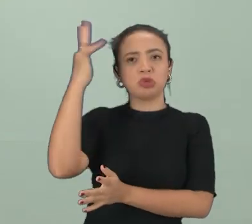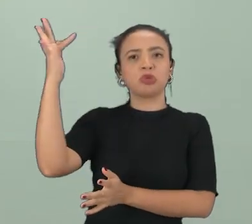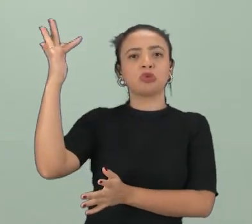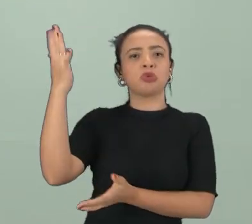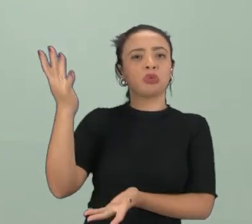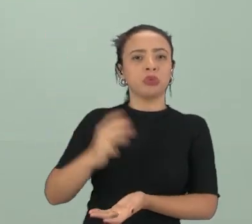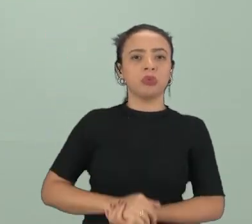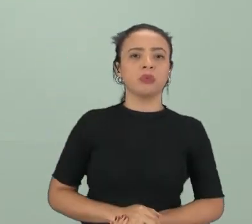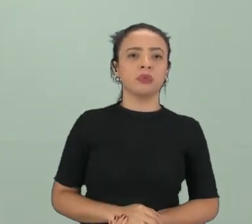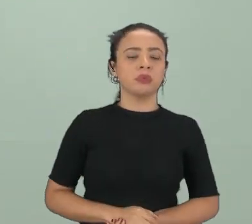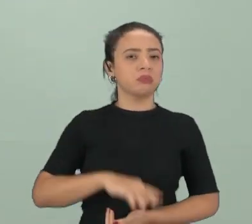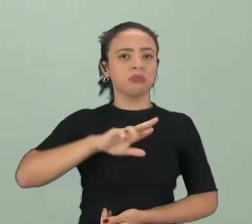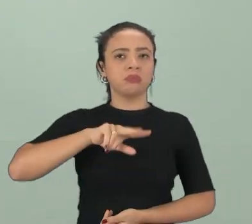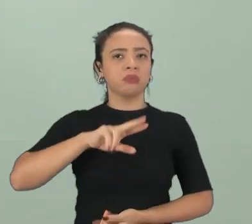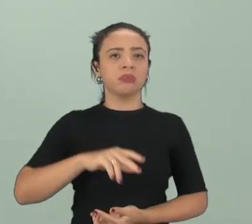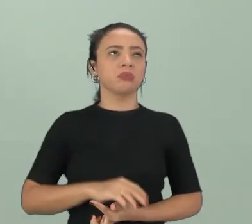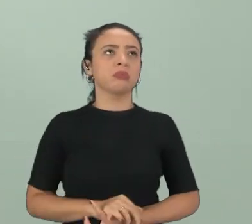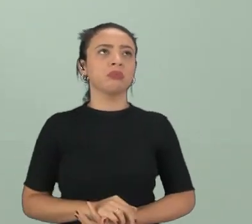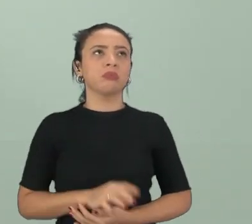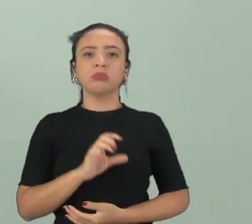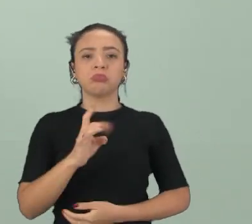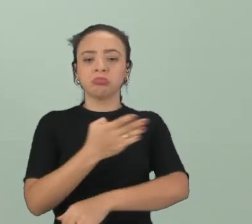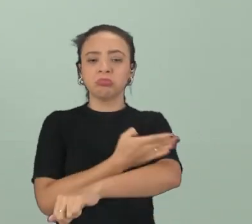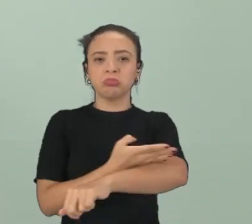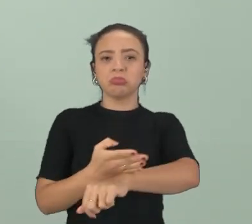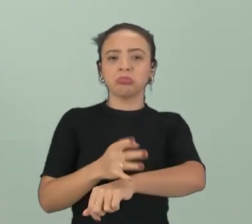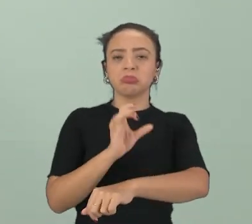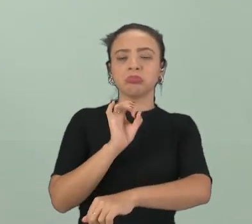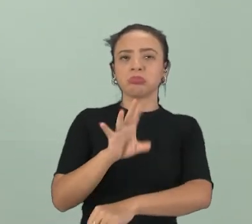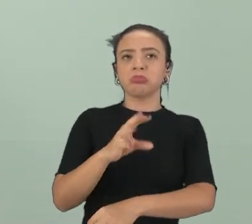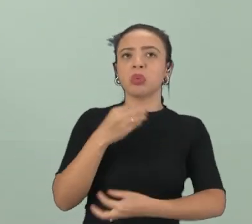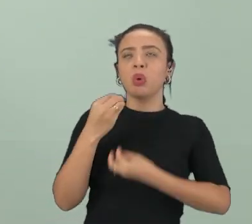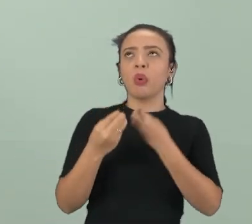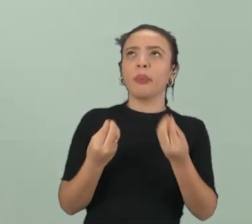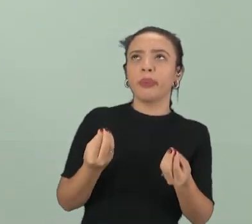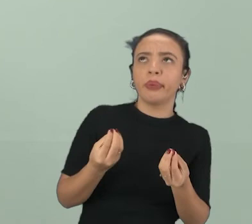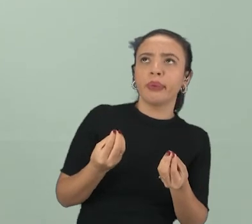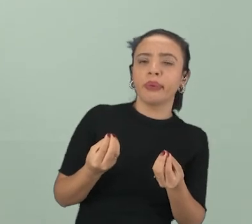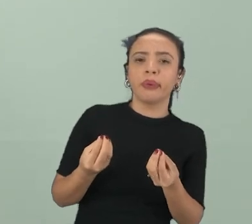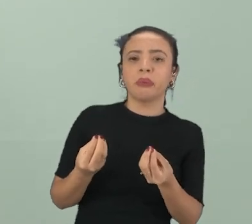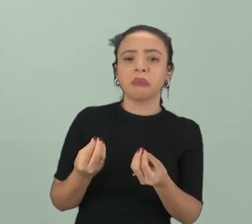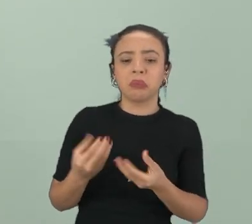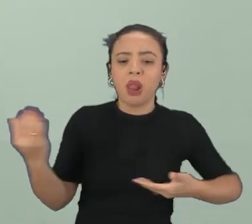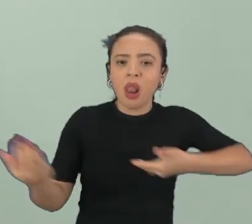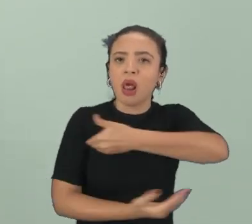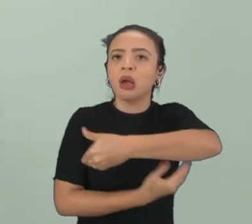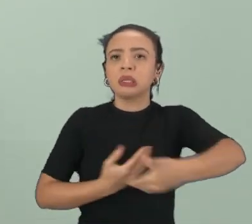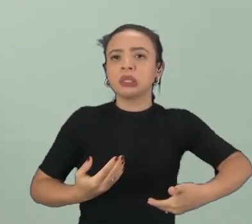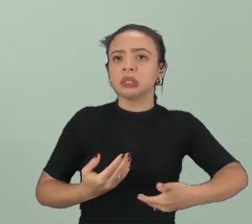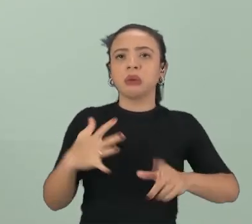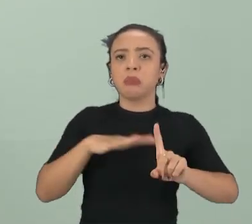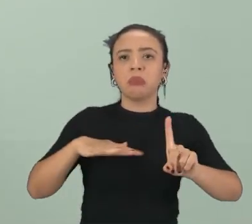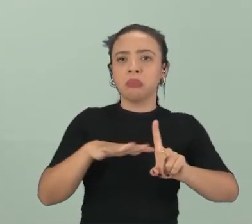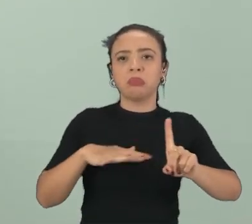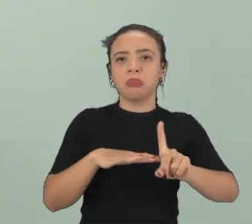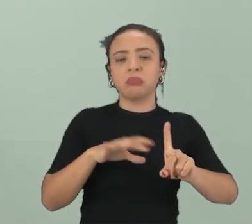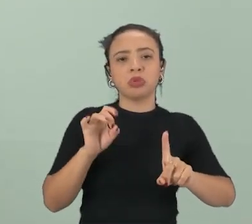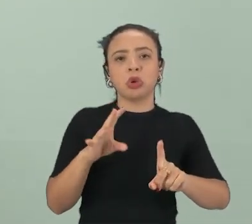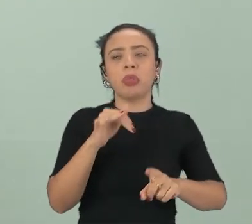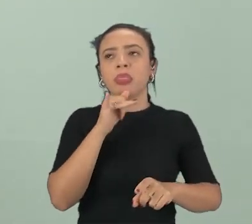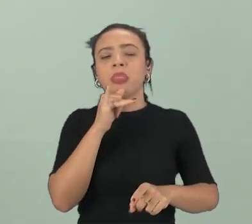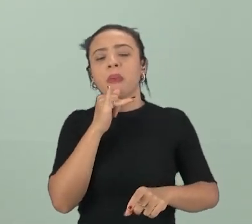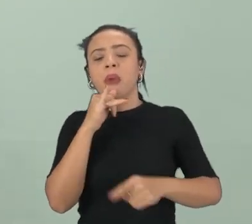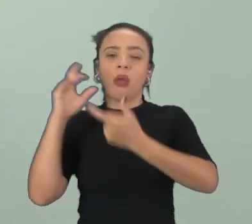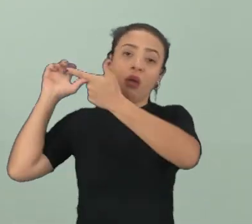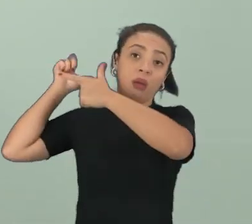pensamento filosófico não atitude delas podem ser resultado a do convívio dela social das